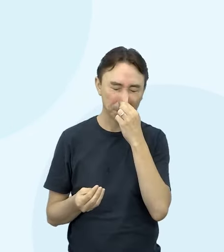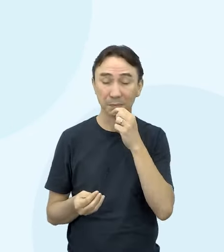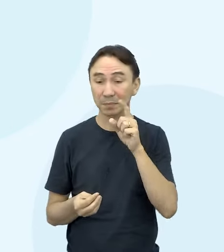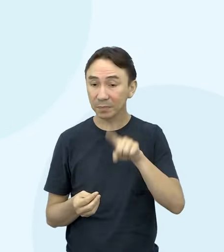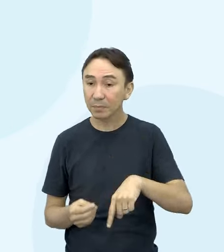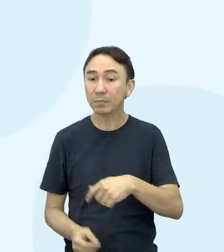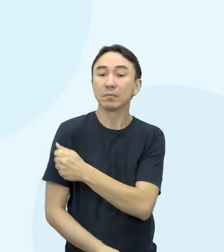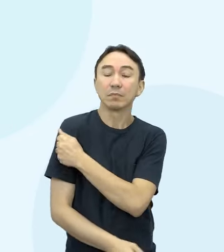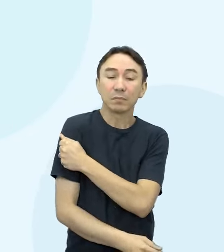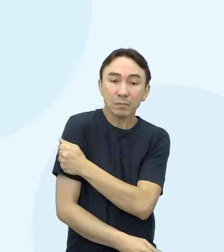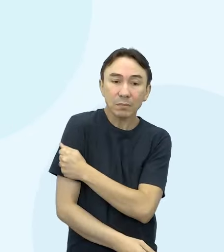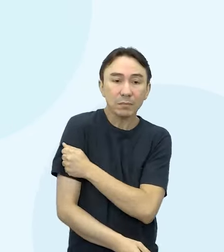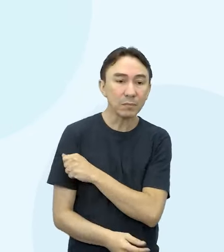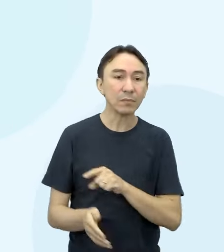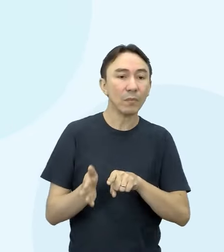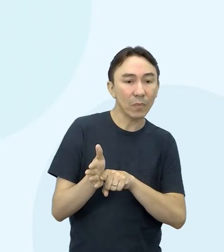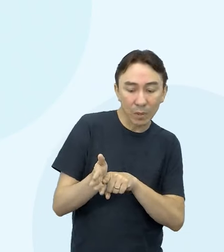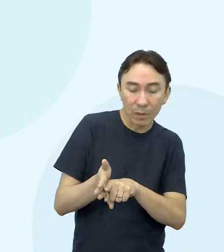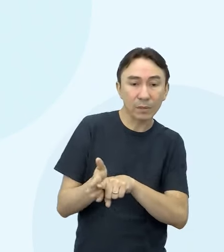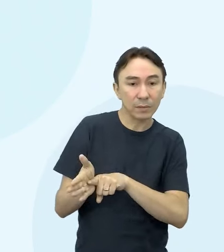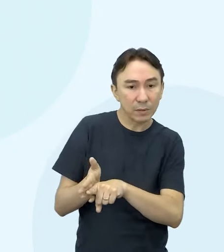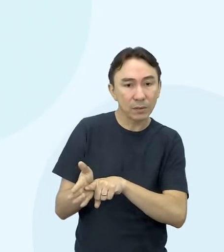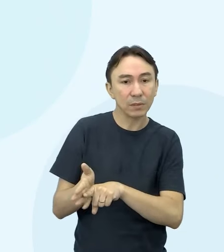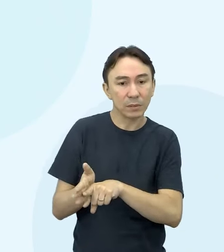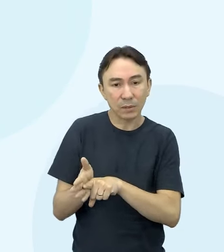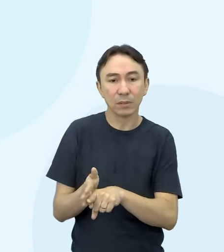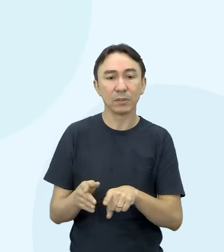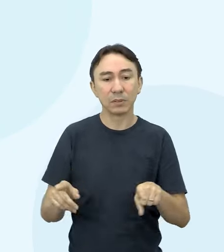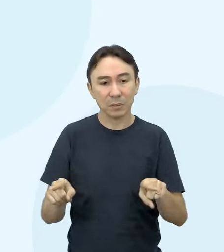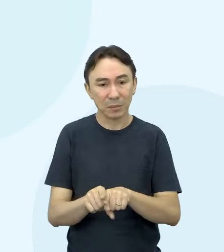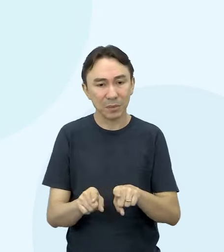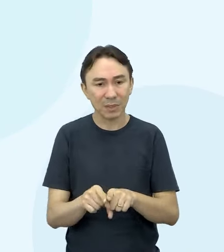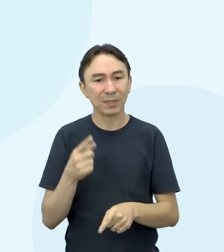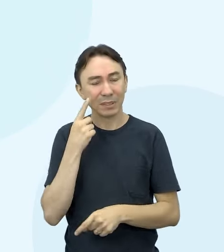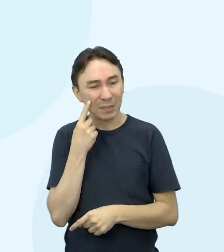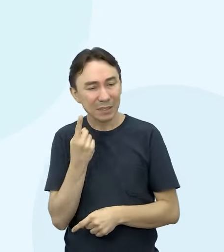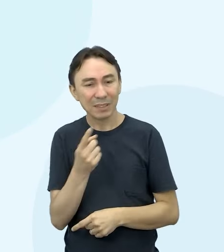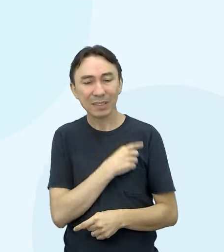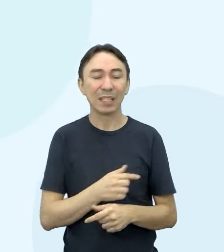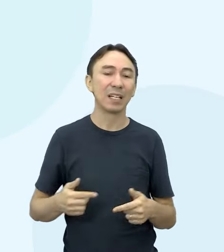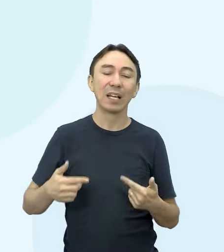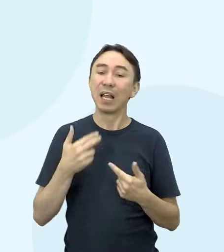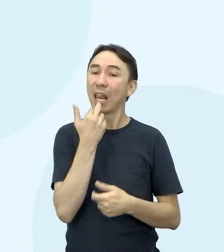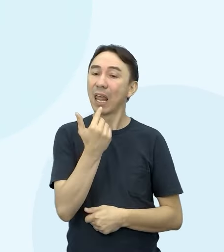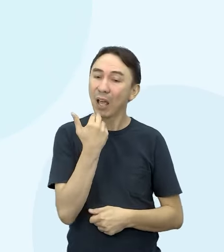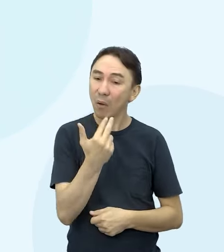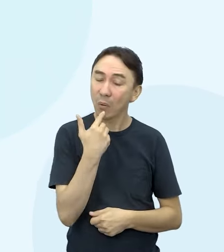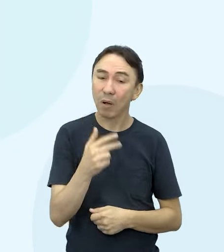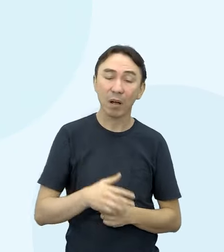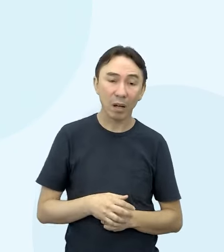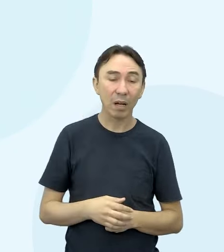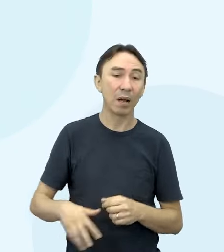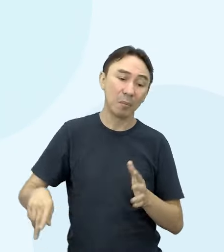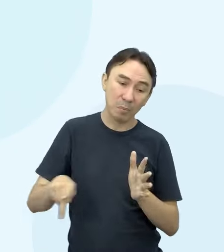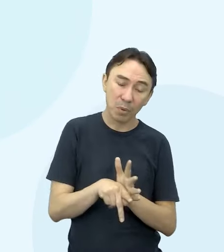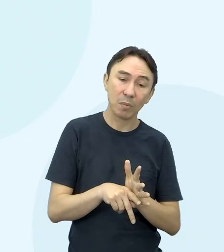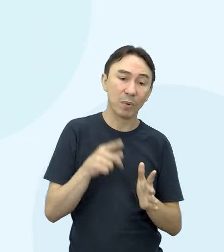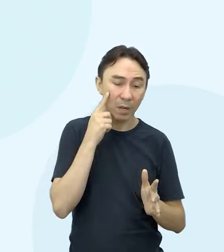estudantes investigam e desenvolvem a compreensão das línguas como fenômeno geopolítico,